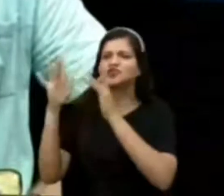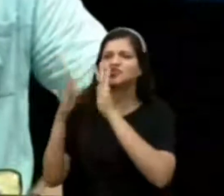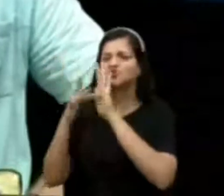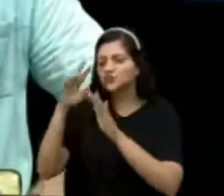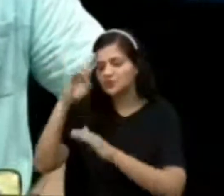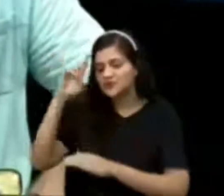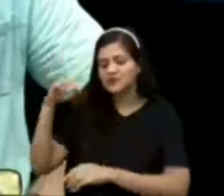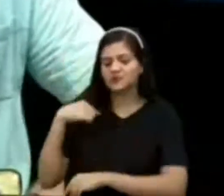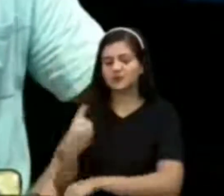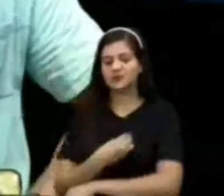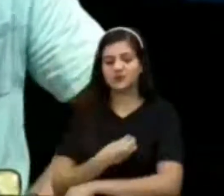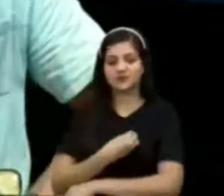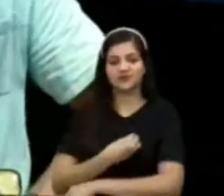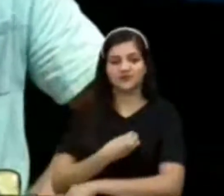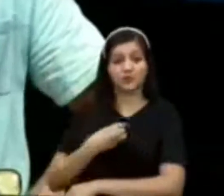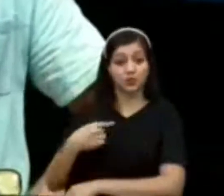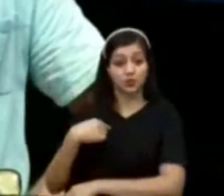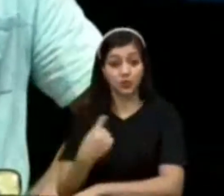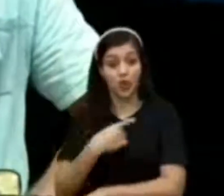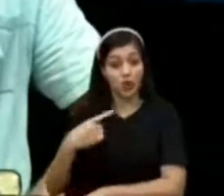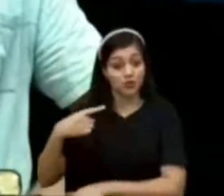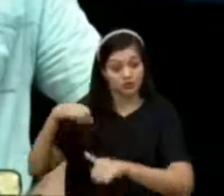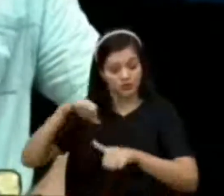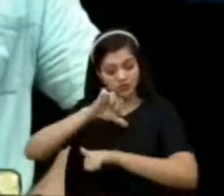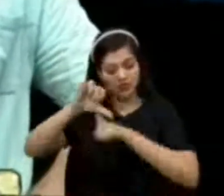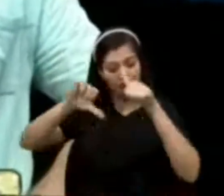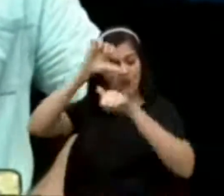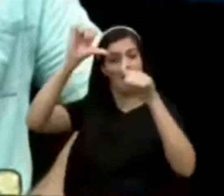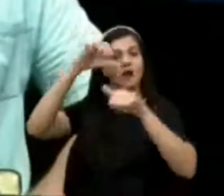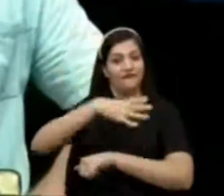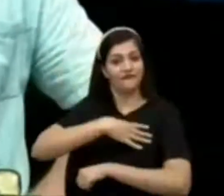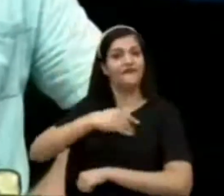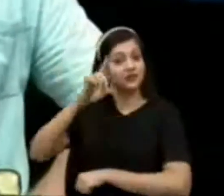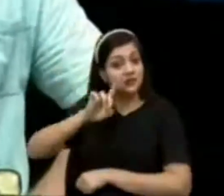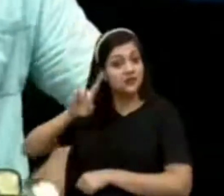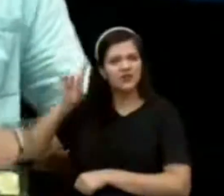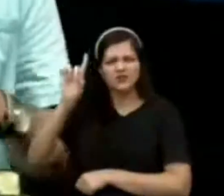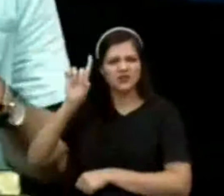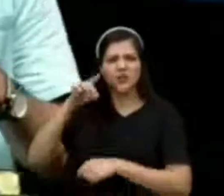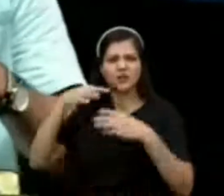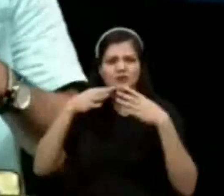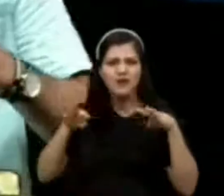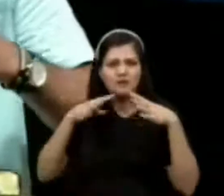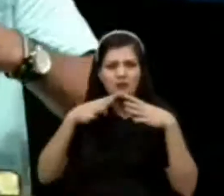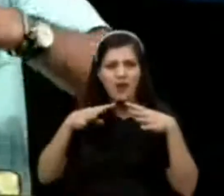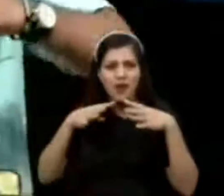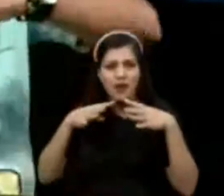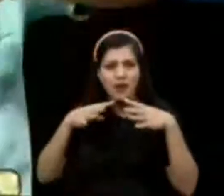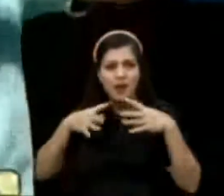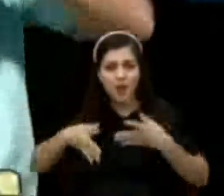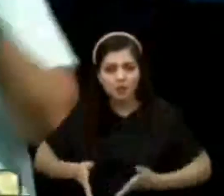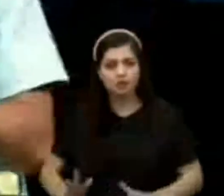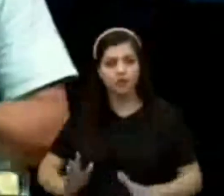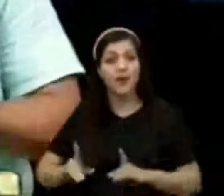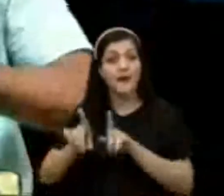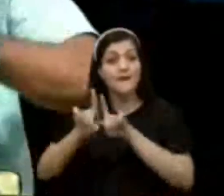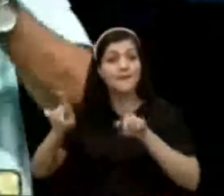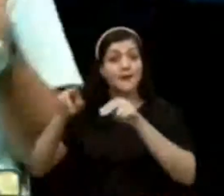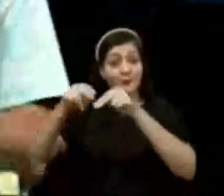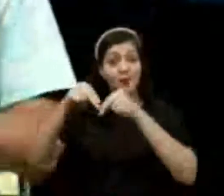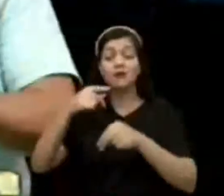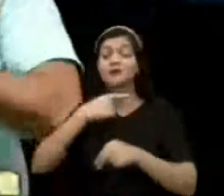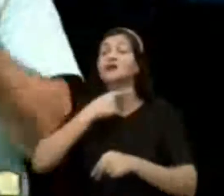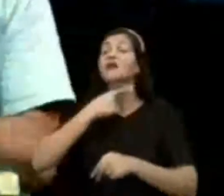vida, nós nos tornamos filhos de Deus. Não de uma descendência natural, mas sim pela vontade de Deus. Nós